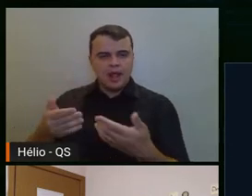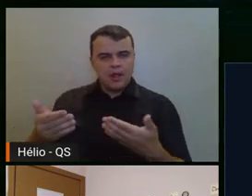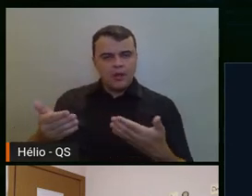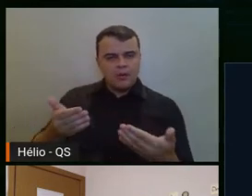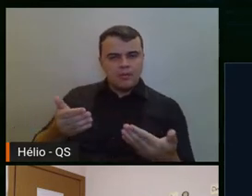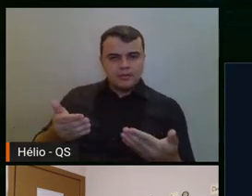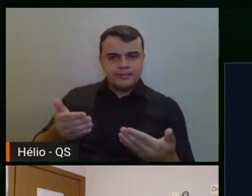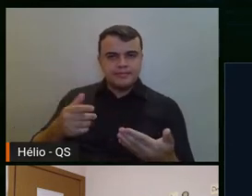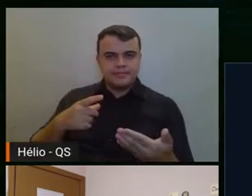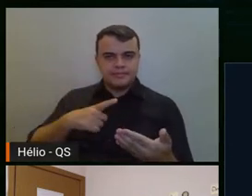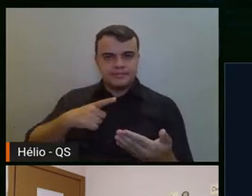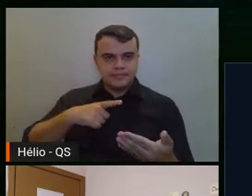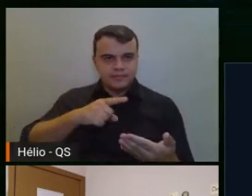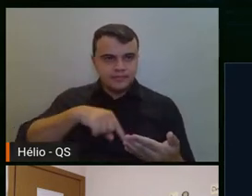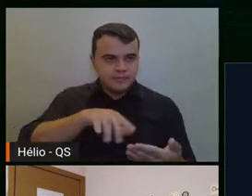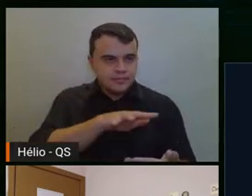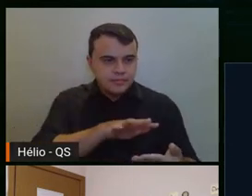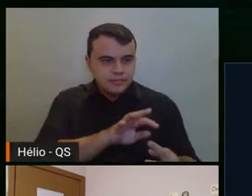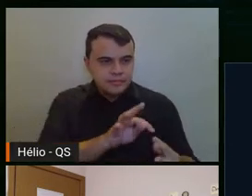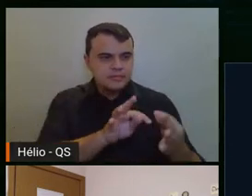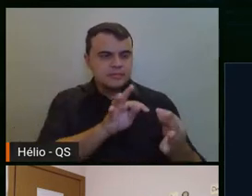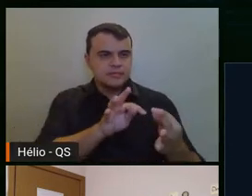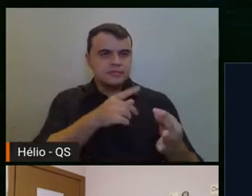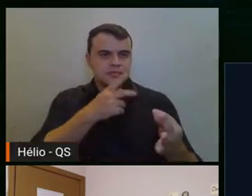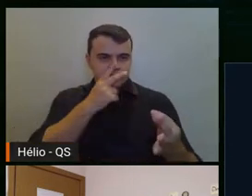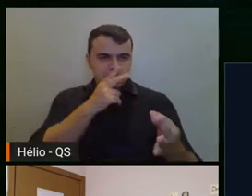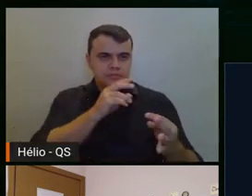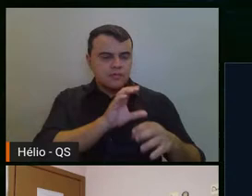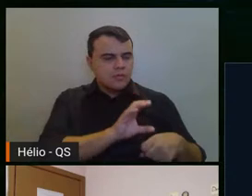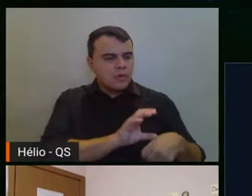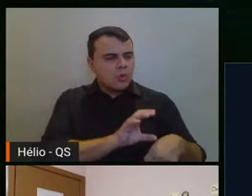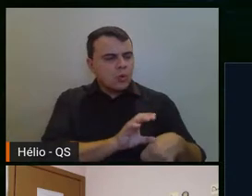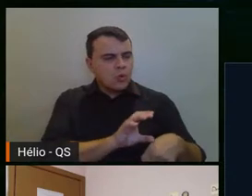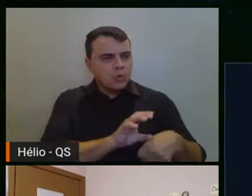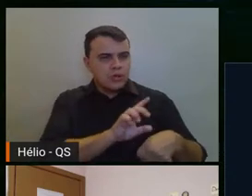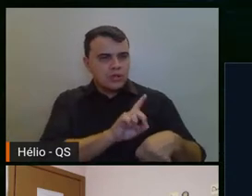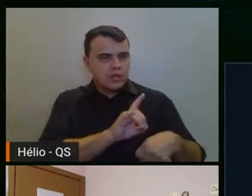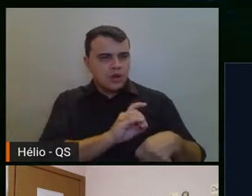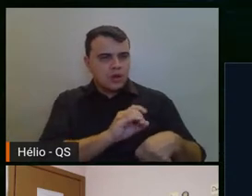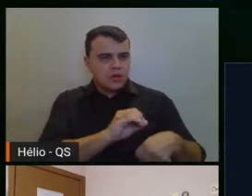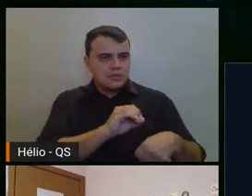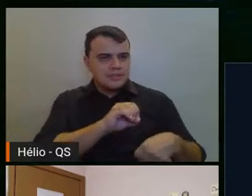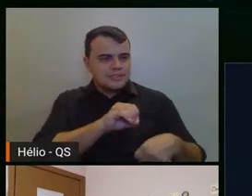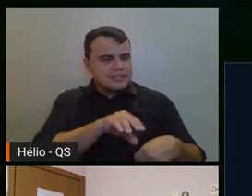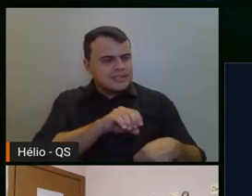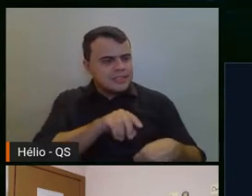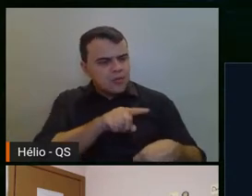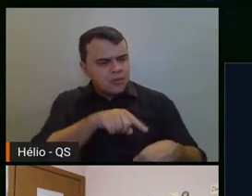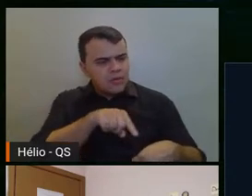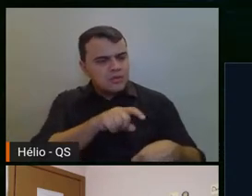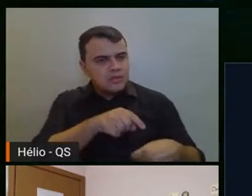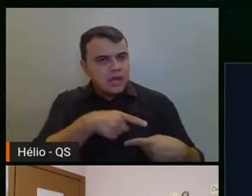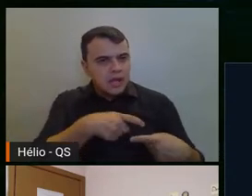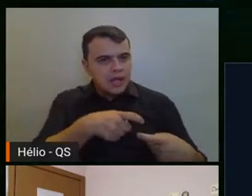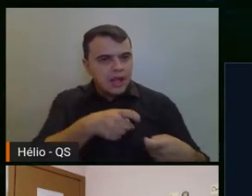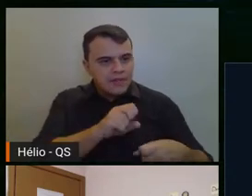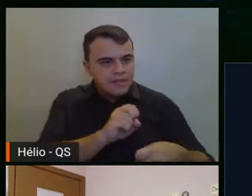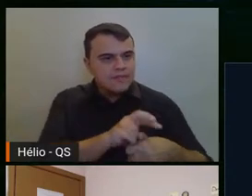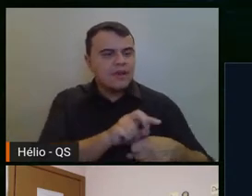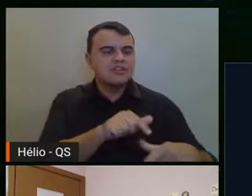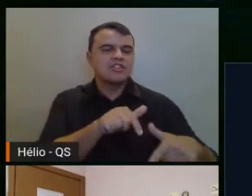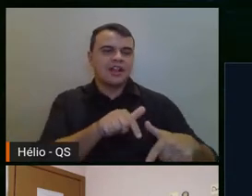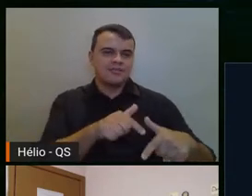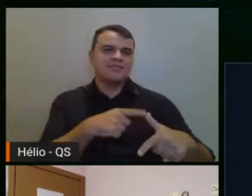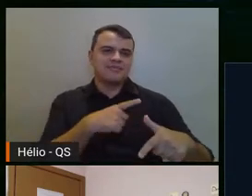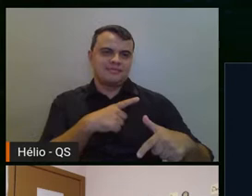com a nossa área de tecnologia é como seus bootcamps né da diaeo tivessem te preparando para a guerra do mercado de trabalho né